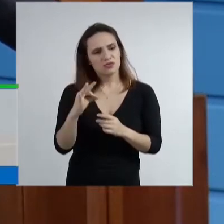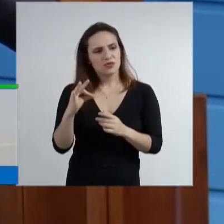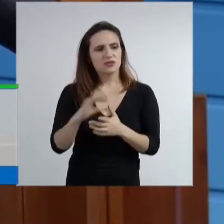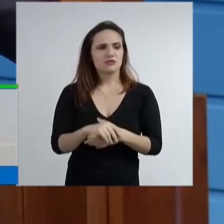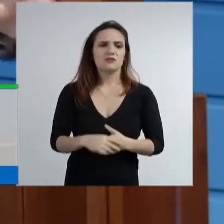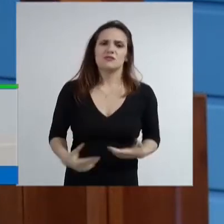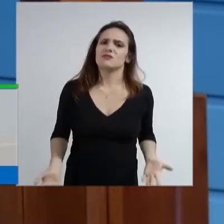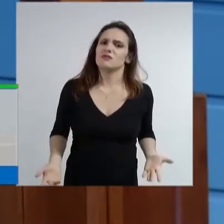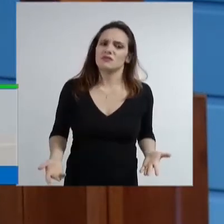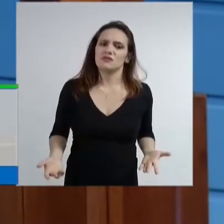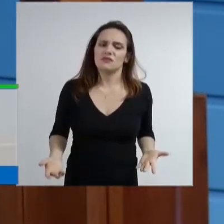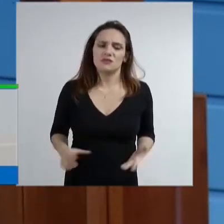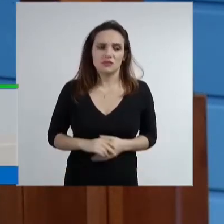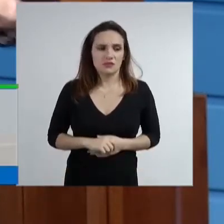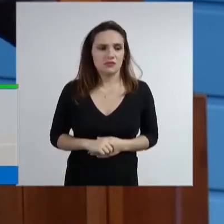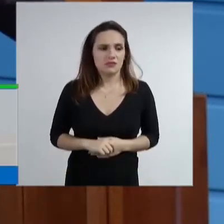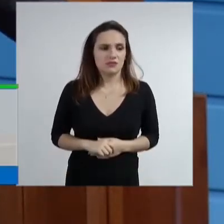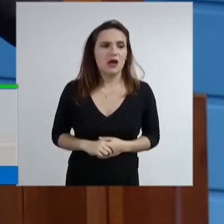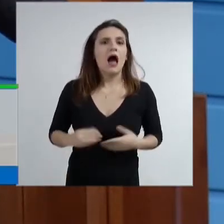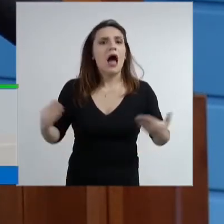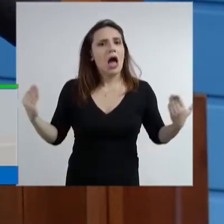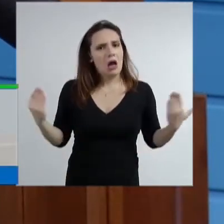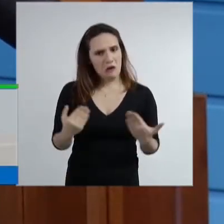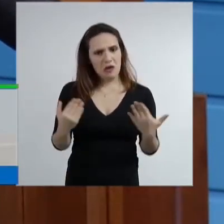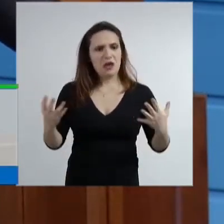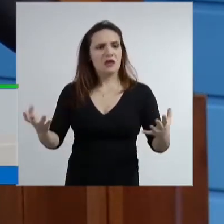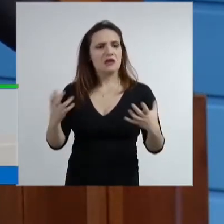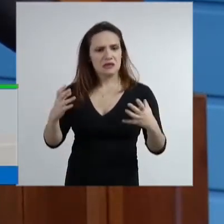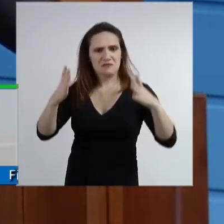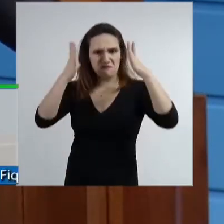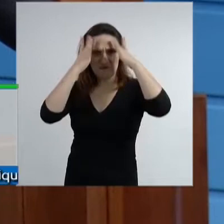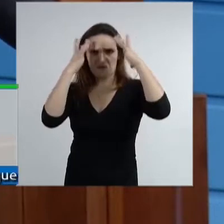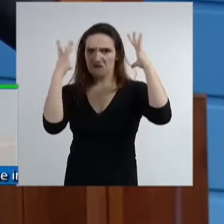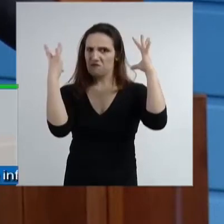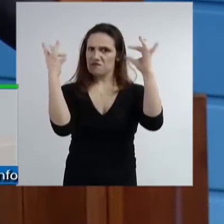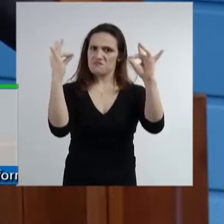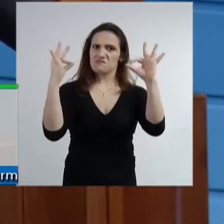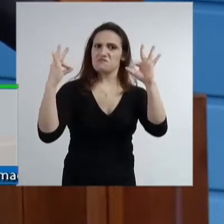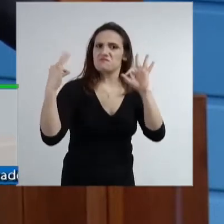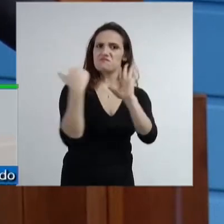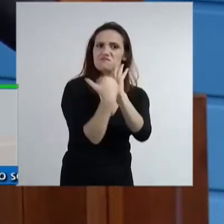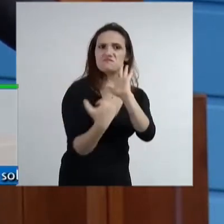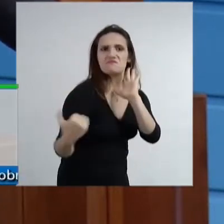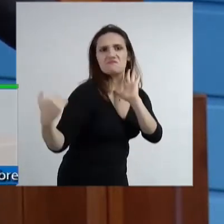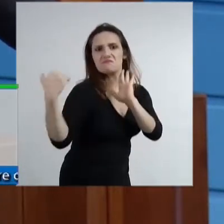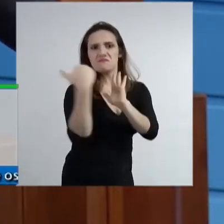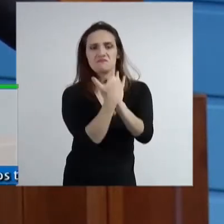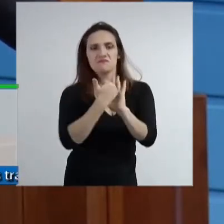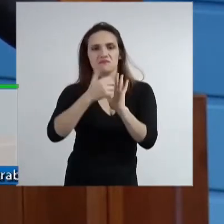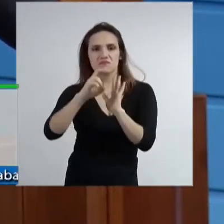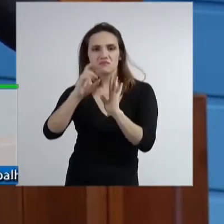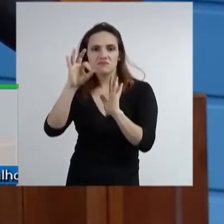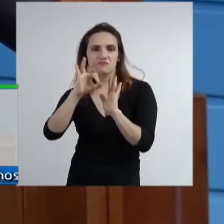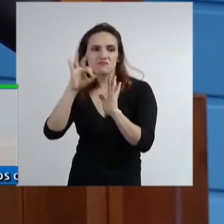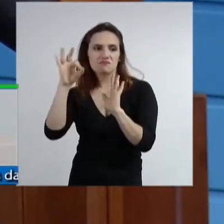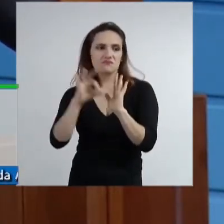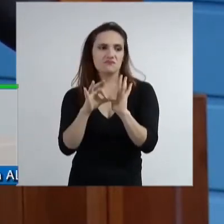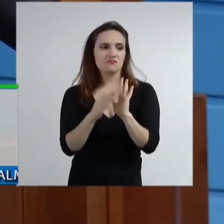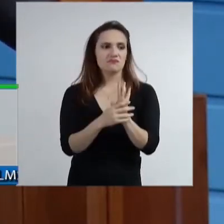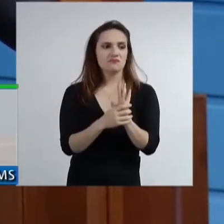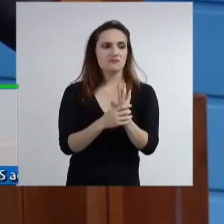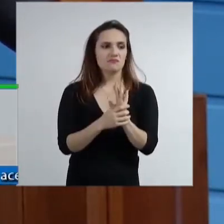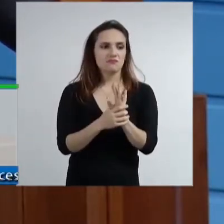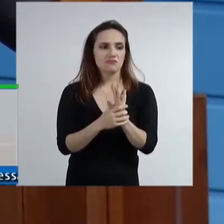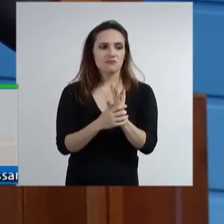vez. Agora querem institucionalizar esse aumento de maneira gradativa, 15%,